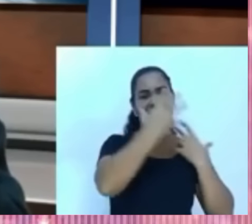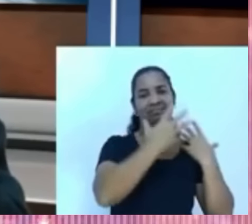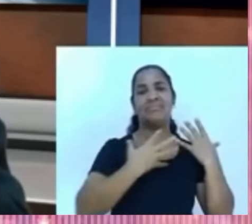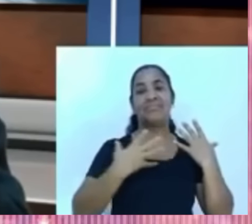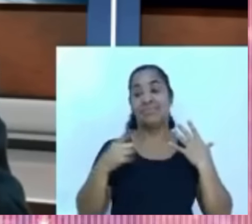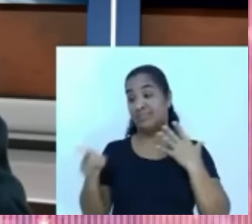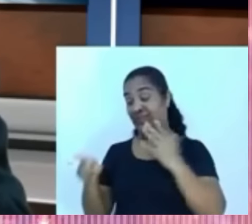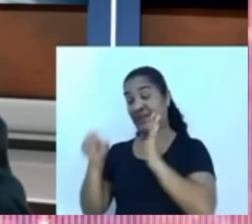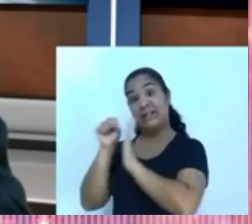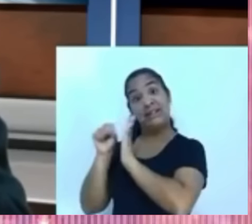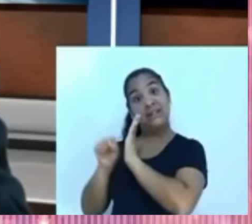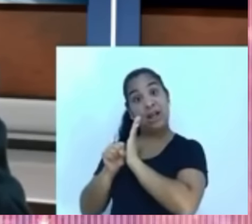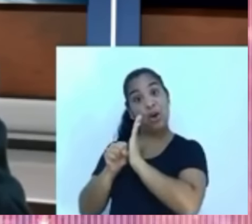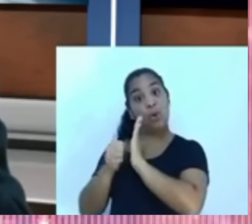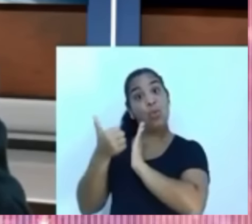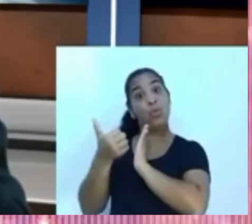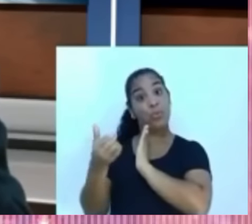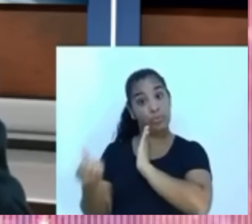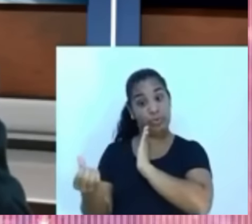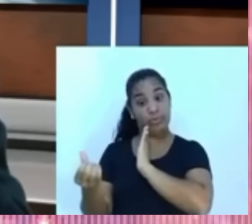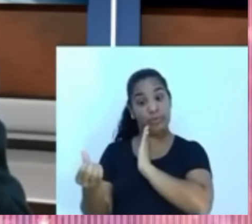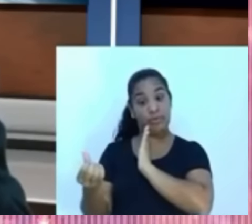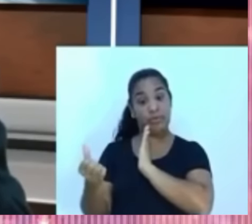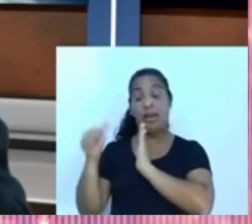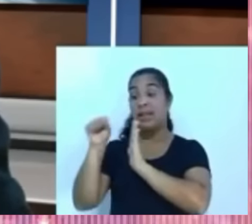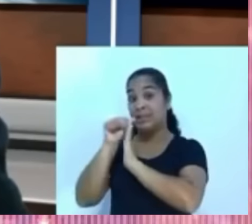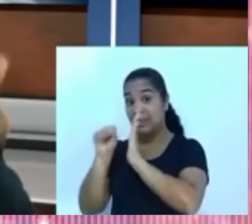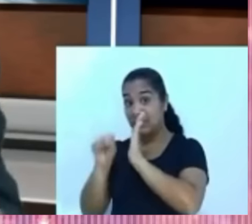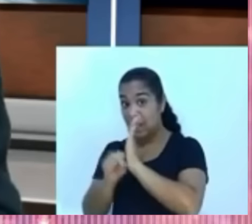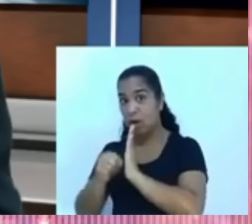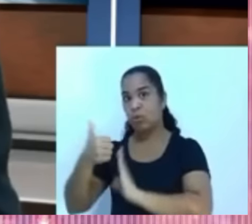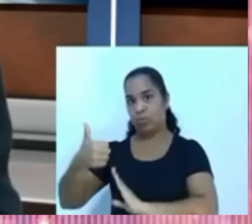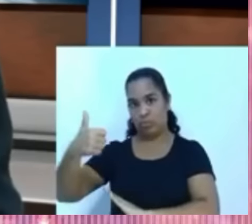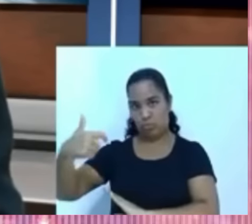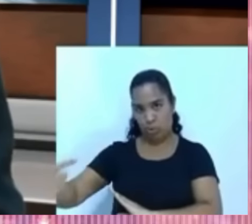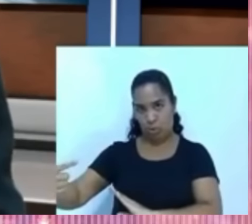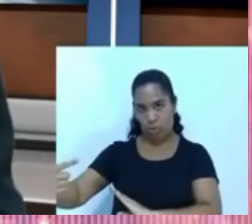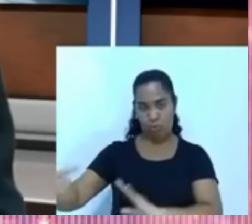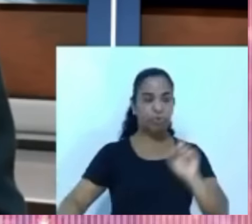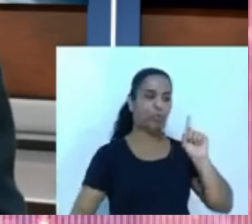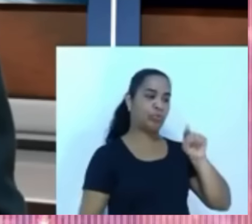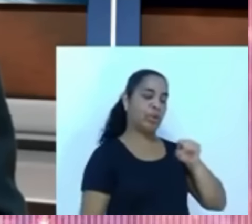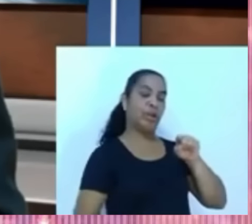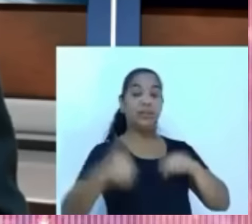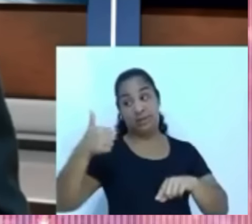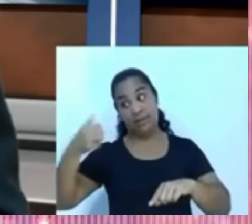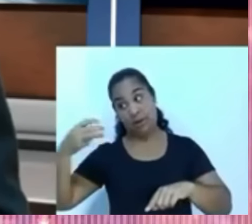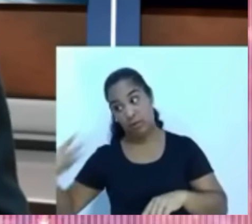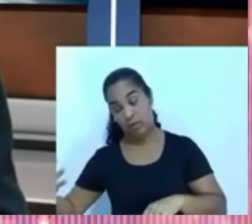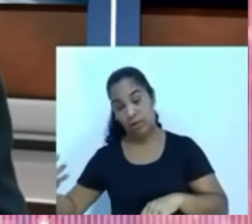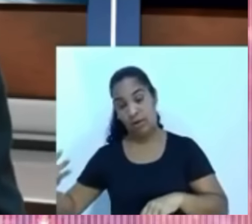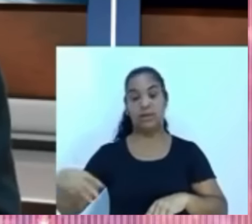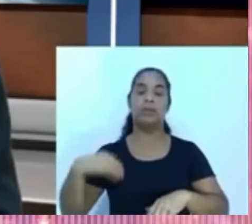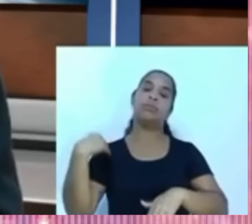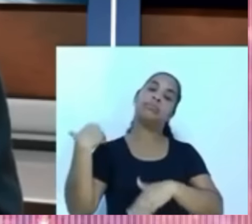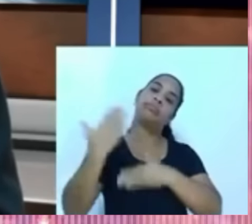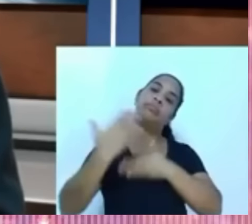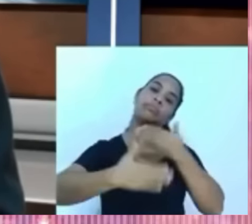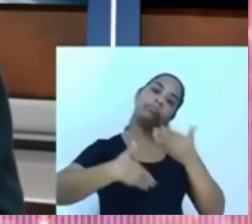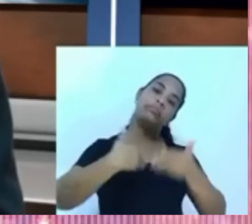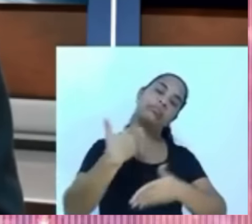X ou melhor no século X no século XI e ele avança pelo século